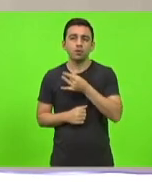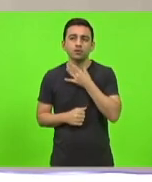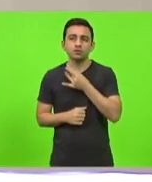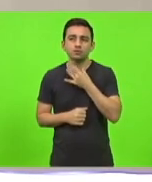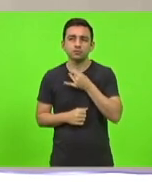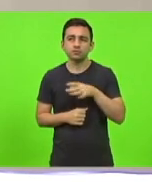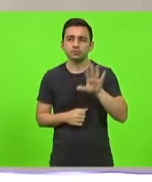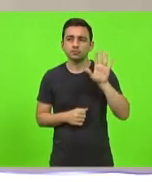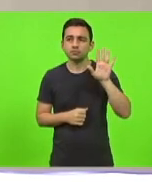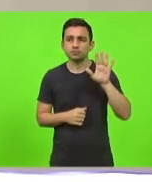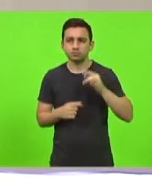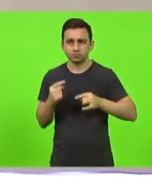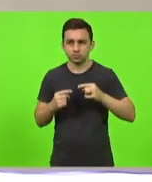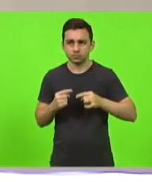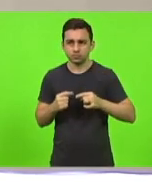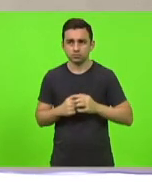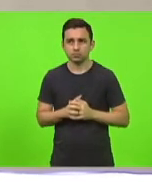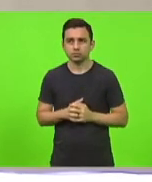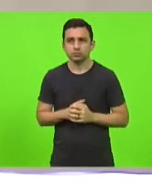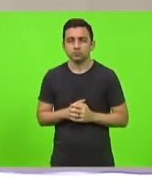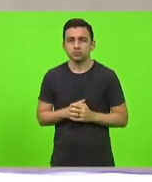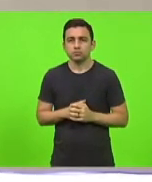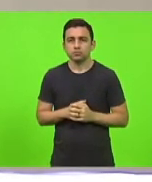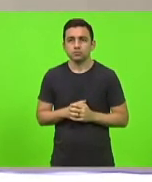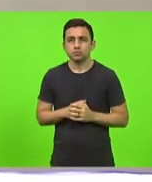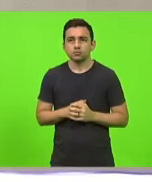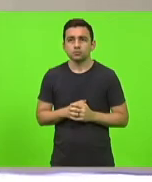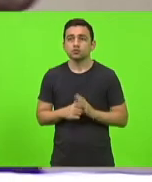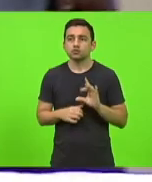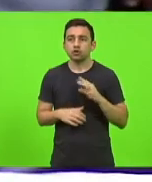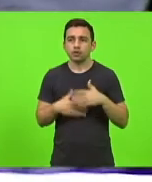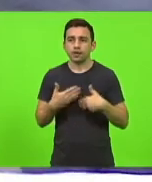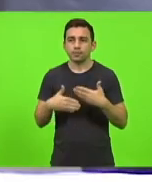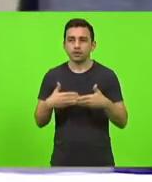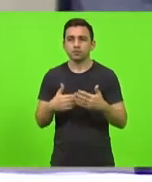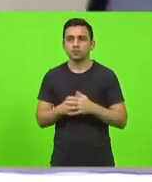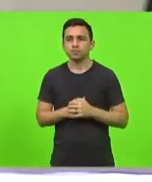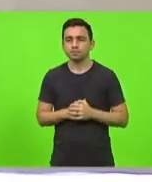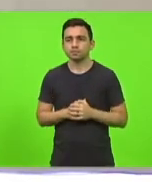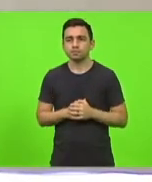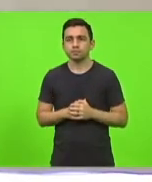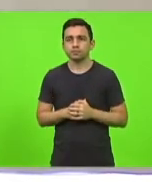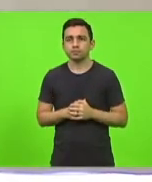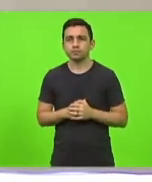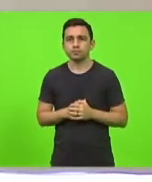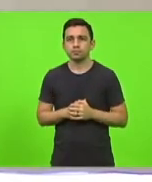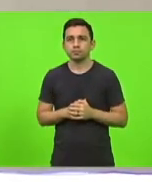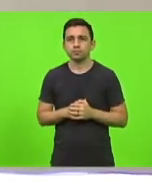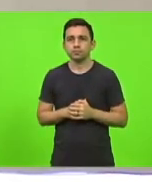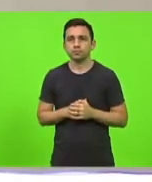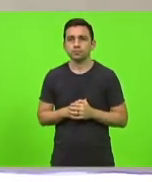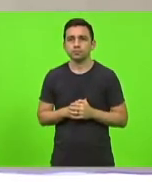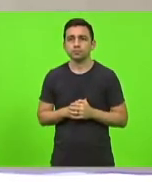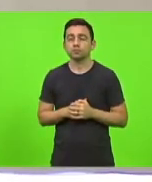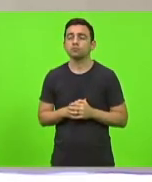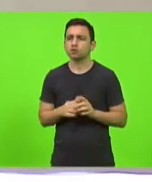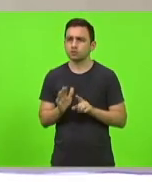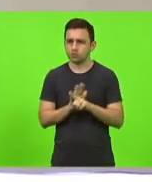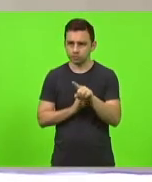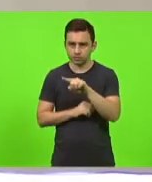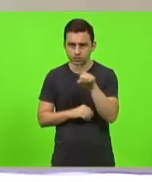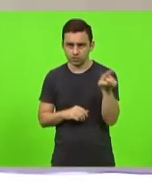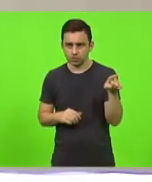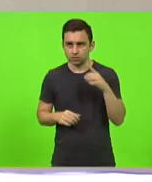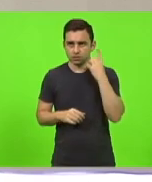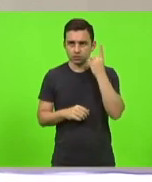fazer discussão? Não, apenas não. Encaminhamento. De encaminhamento. Consulto, senhores deputados, se alguém deseja